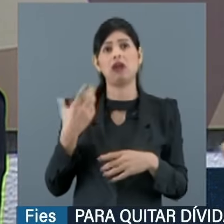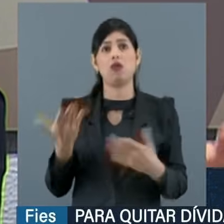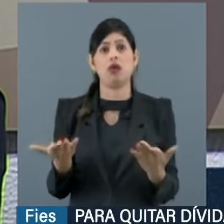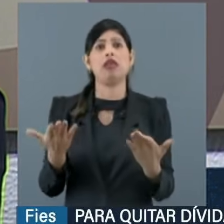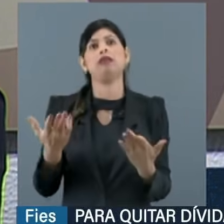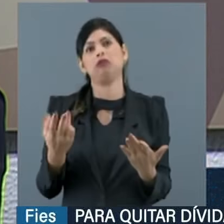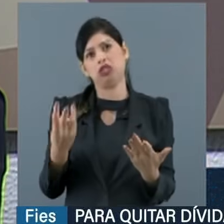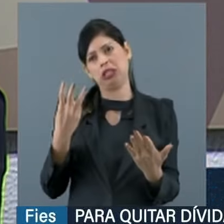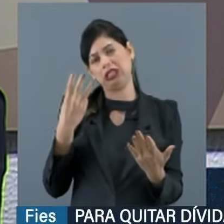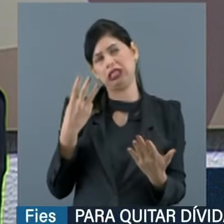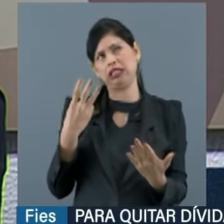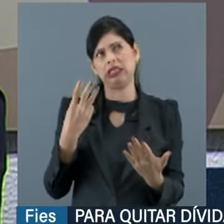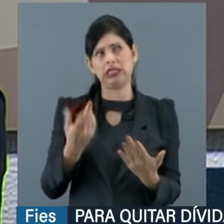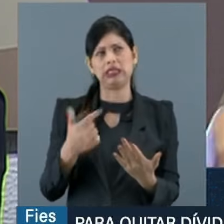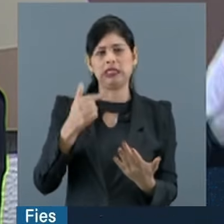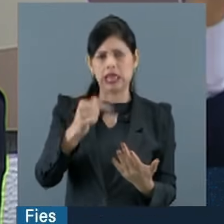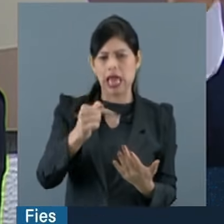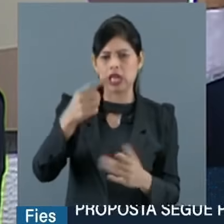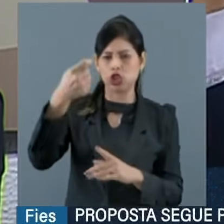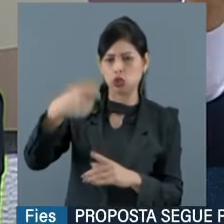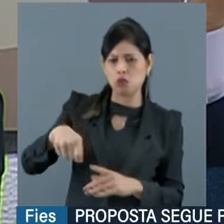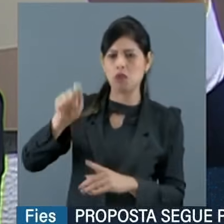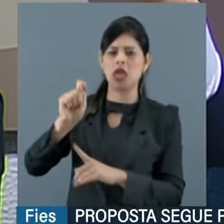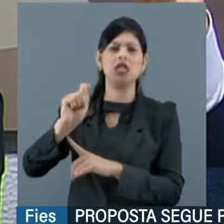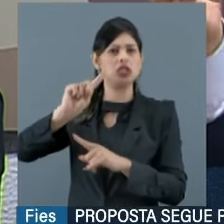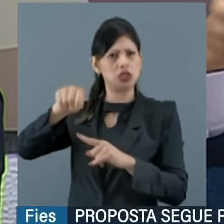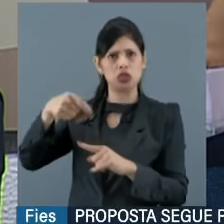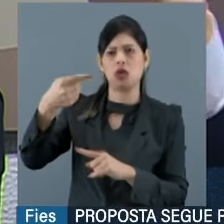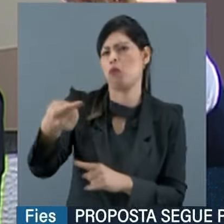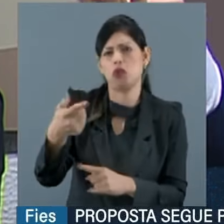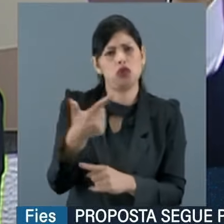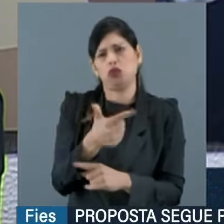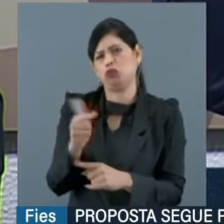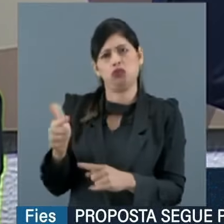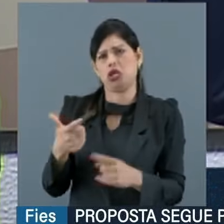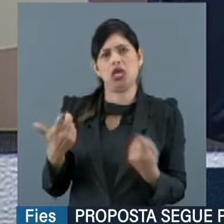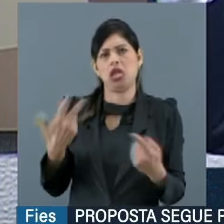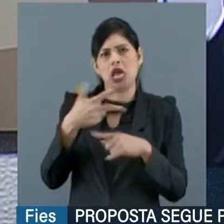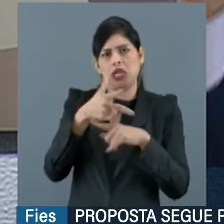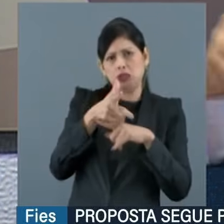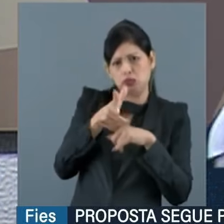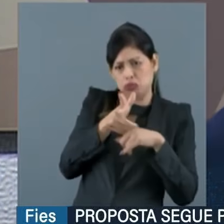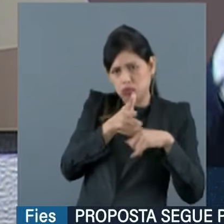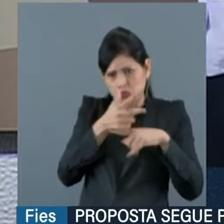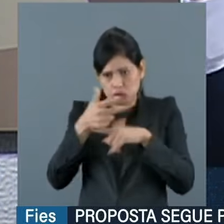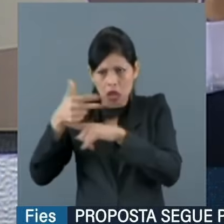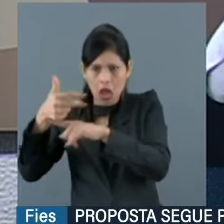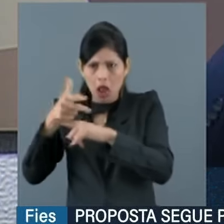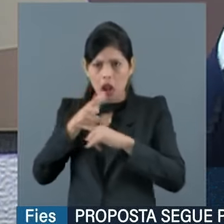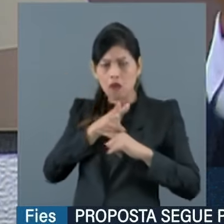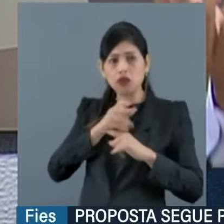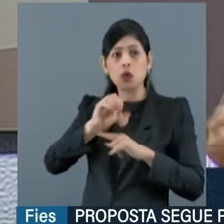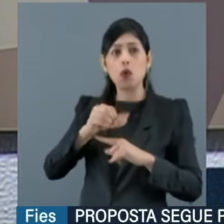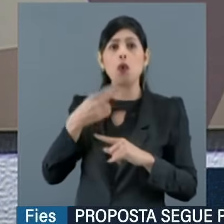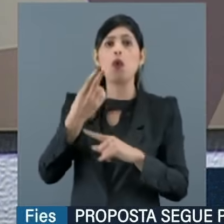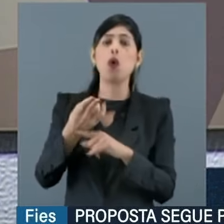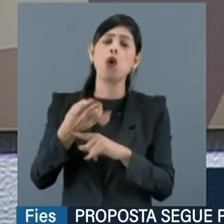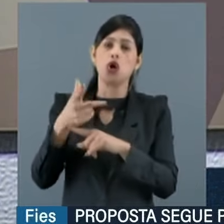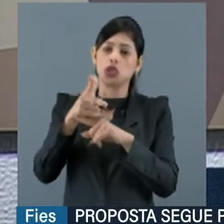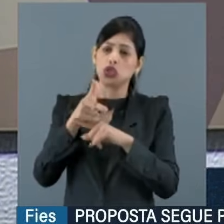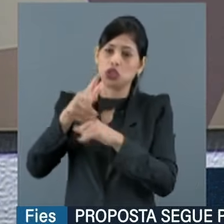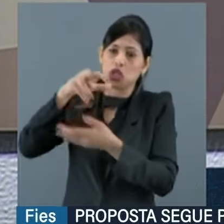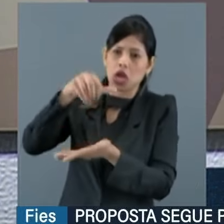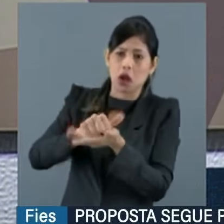é claro, que não já havia essas imagens internas inúteis de corredores ou de câmeras que, obviamente, não foram